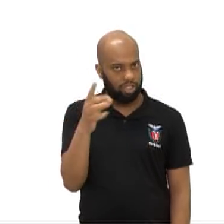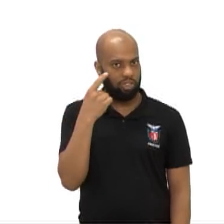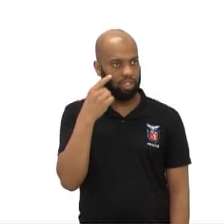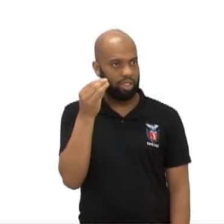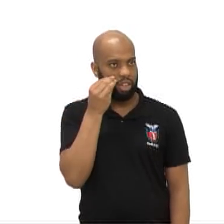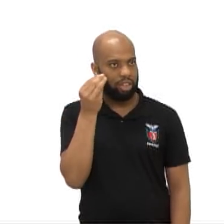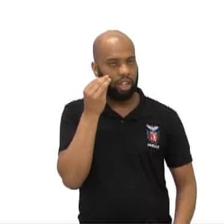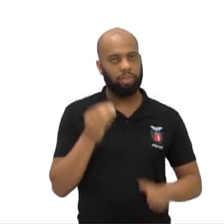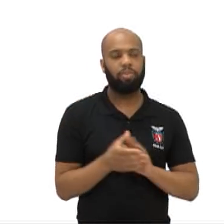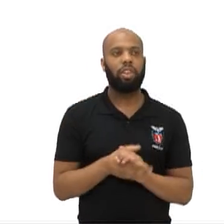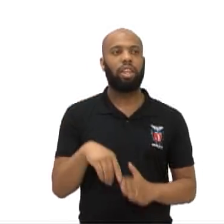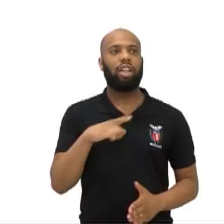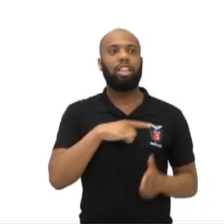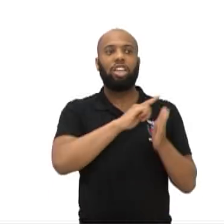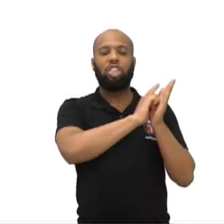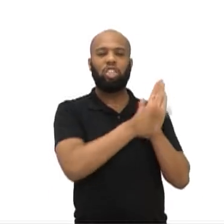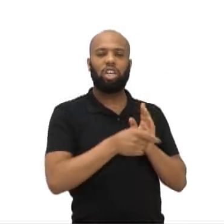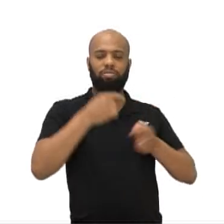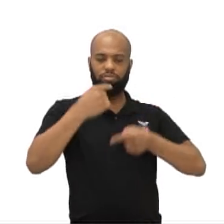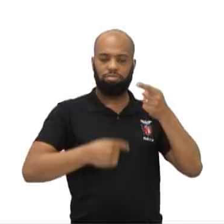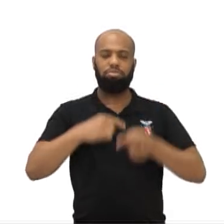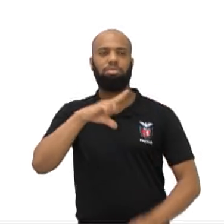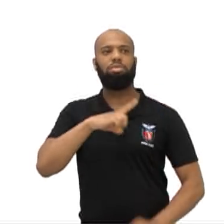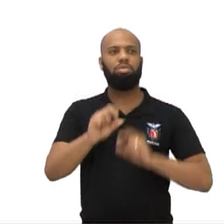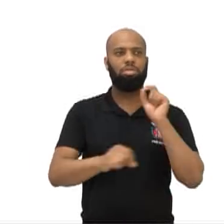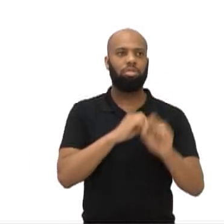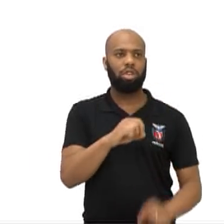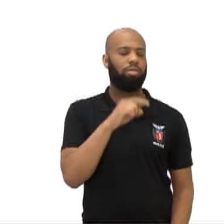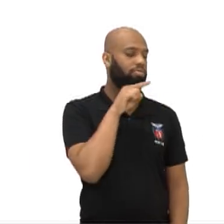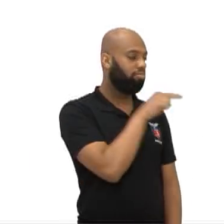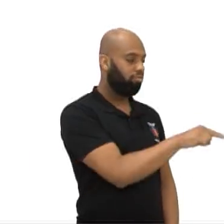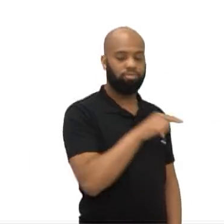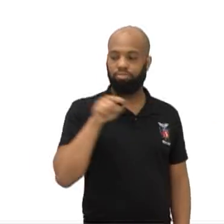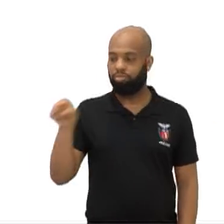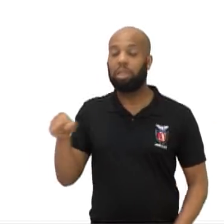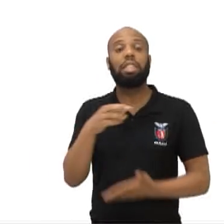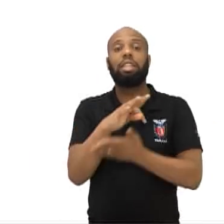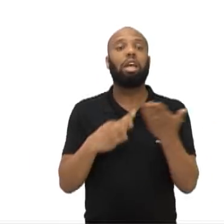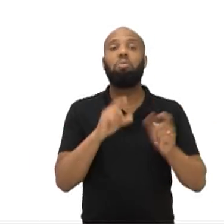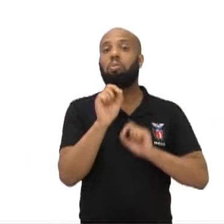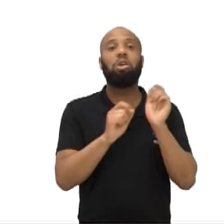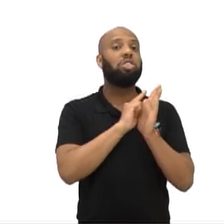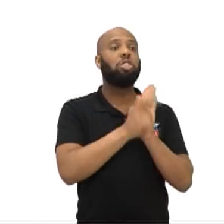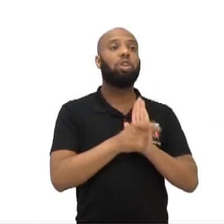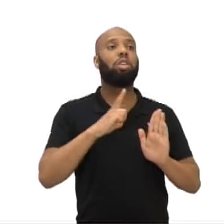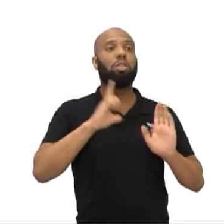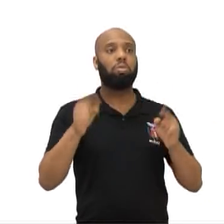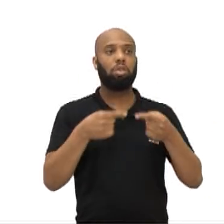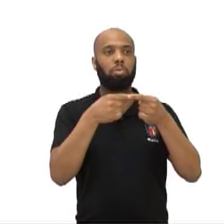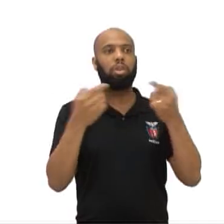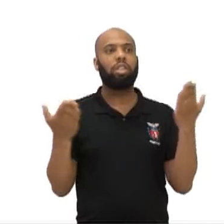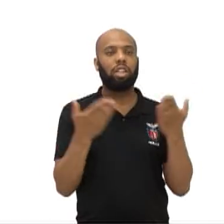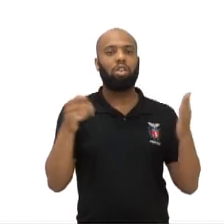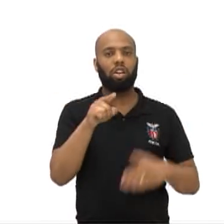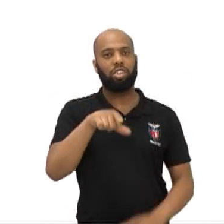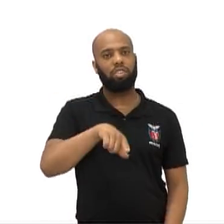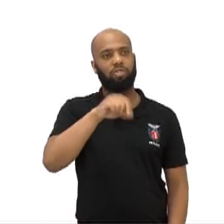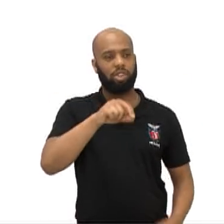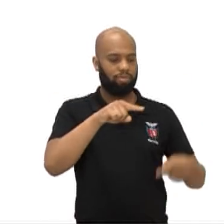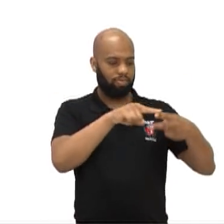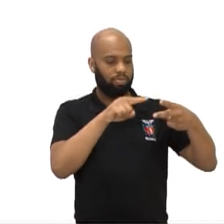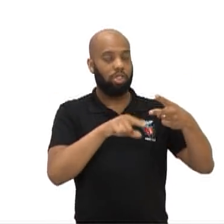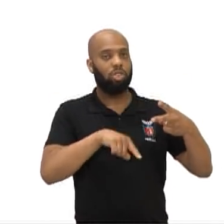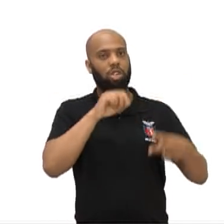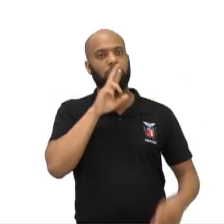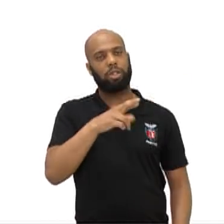lá. A que gêneros discursivos literários pertencem o texto 1 e o texto 2? Eu vou deixar vocês marcar um X aí numa